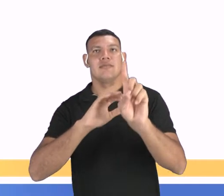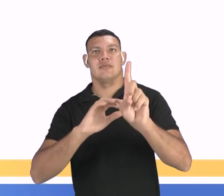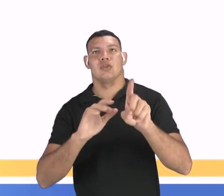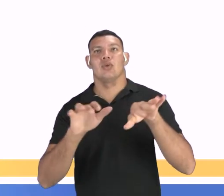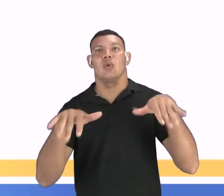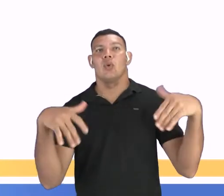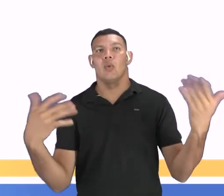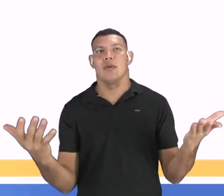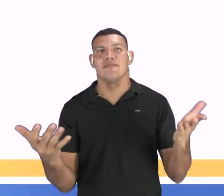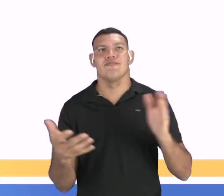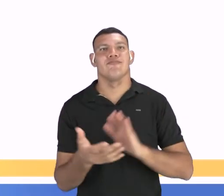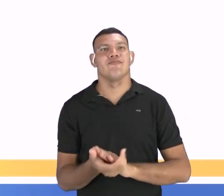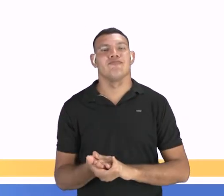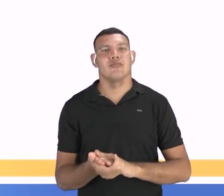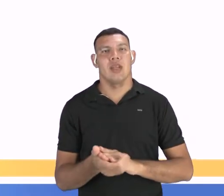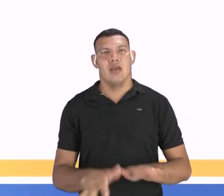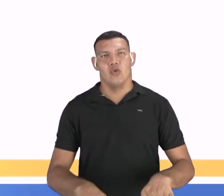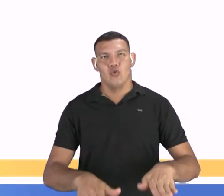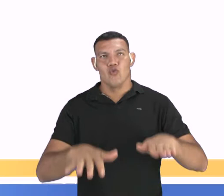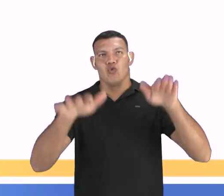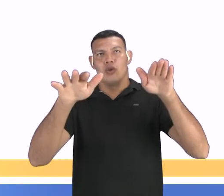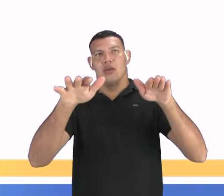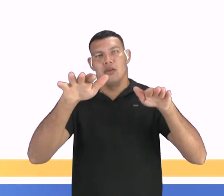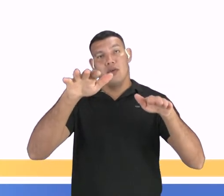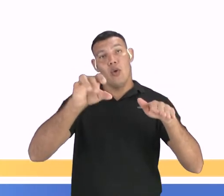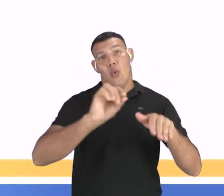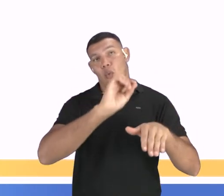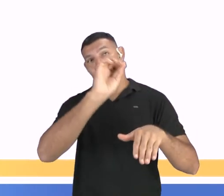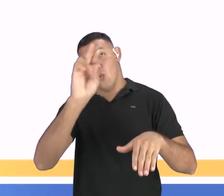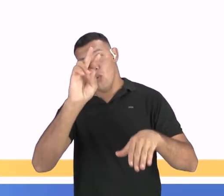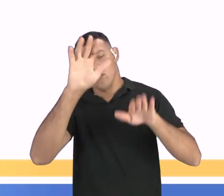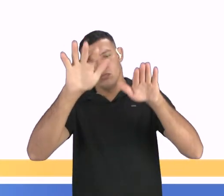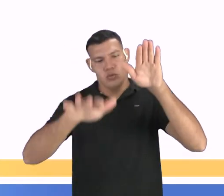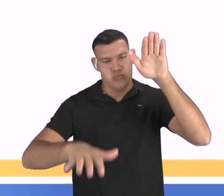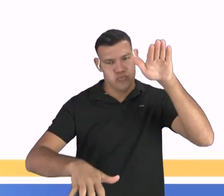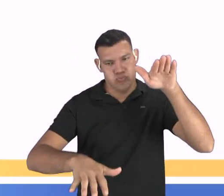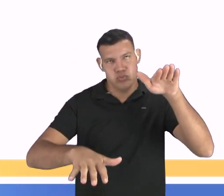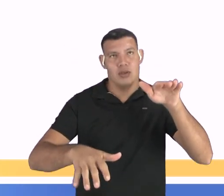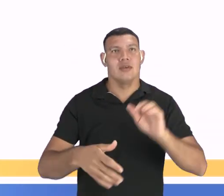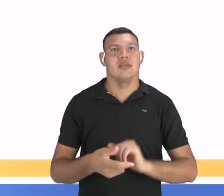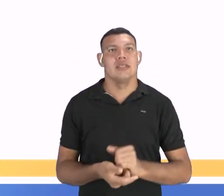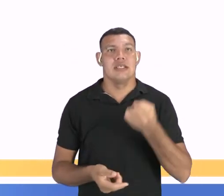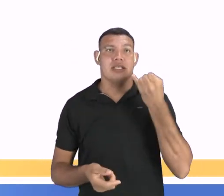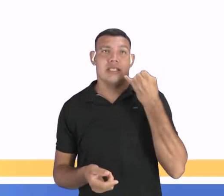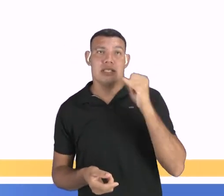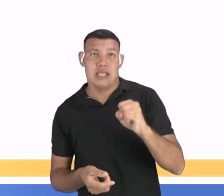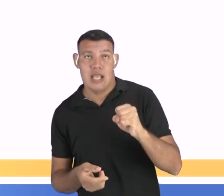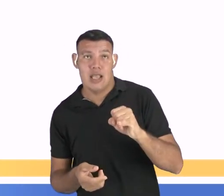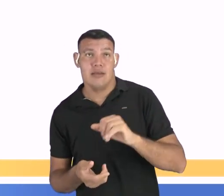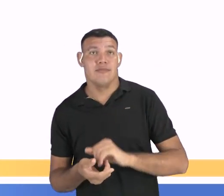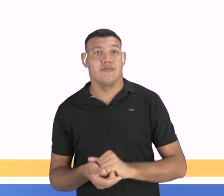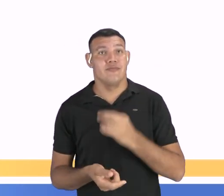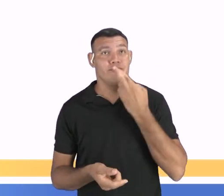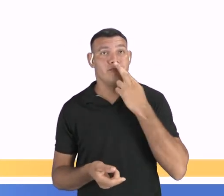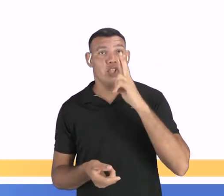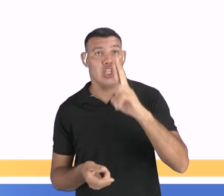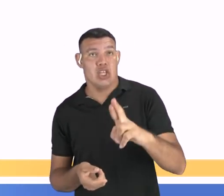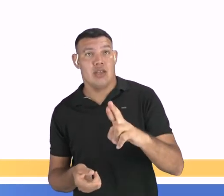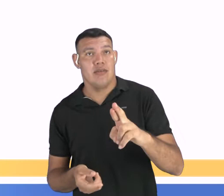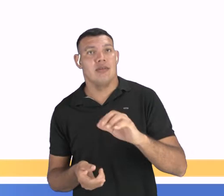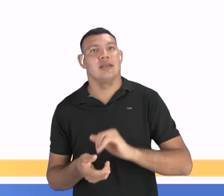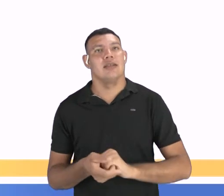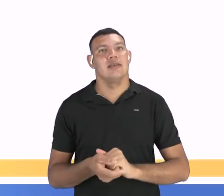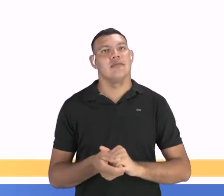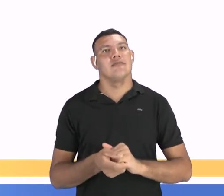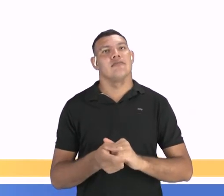Então, vamos para a nossa resolução. Observe que aumentar o período de estudo, né, significa diminuir